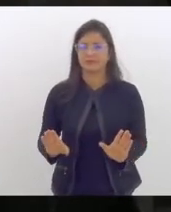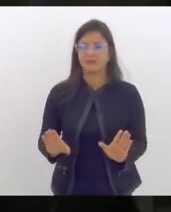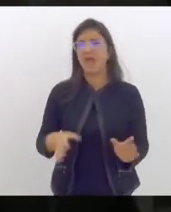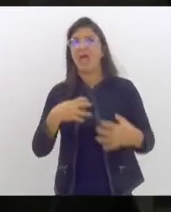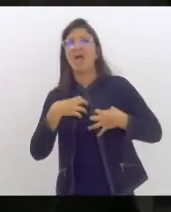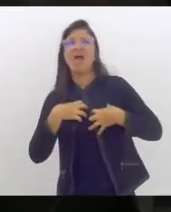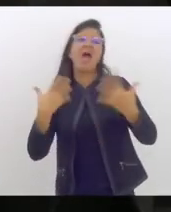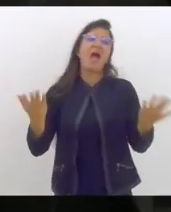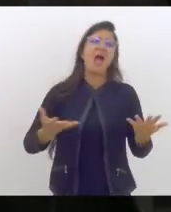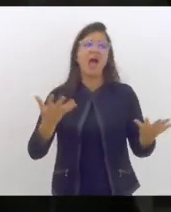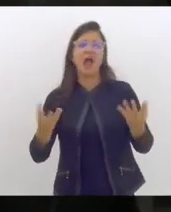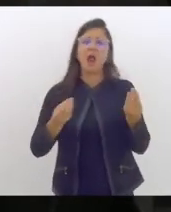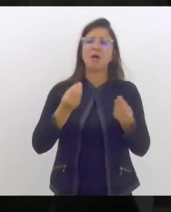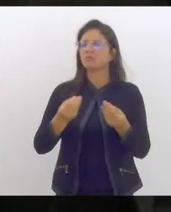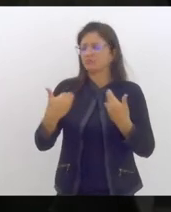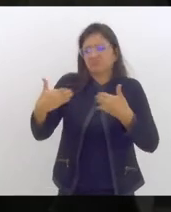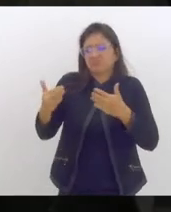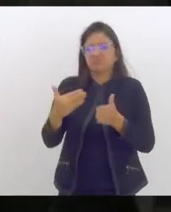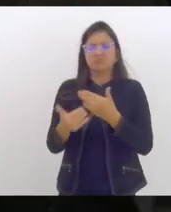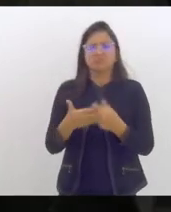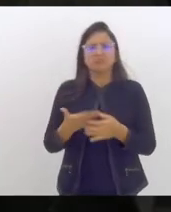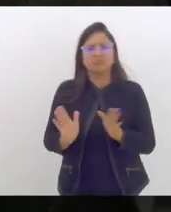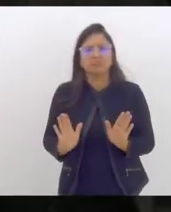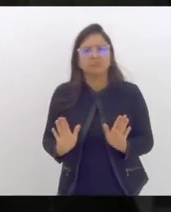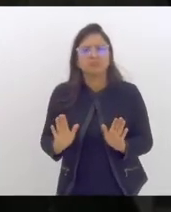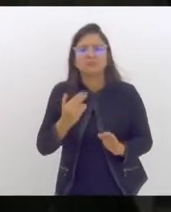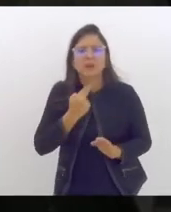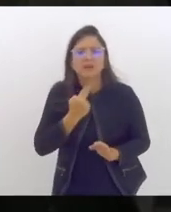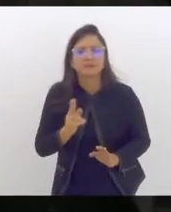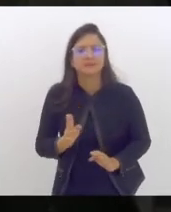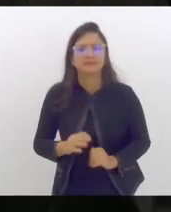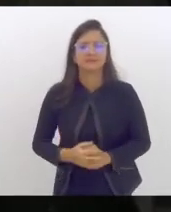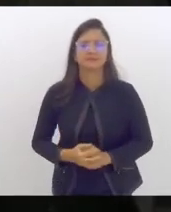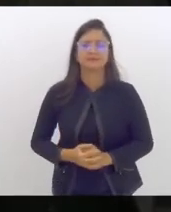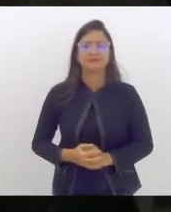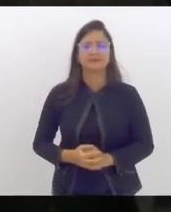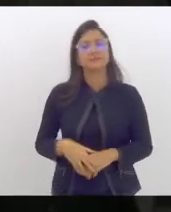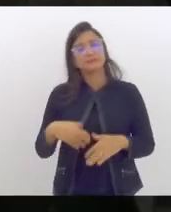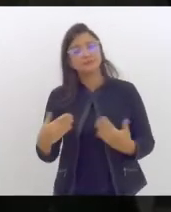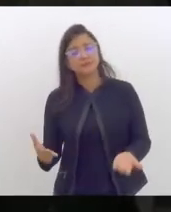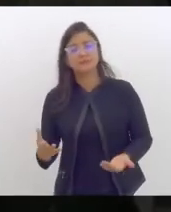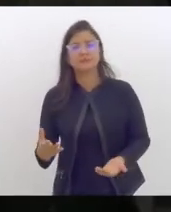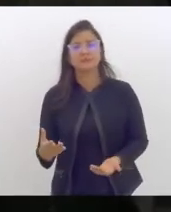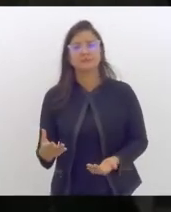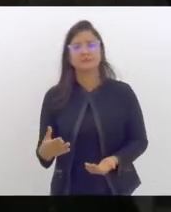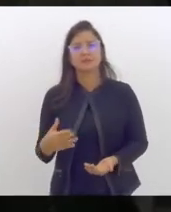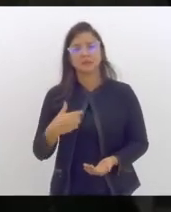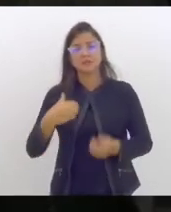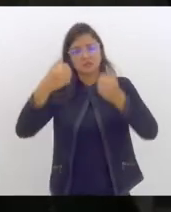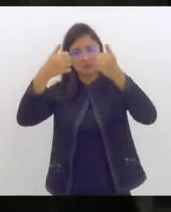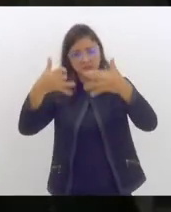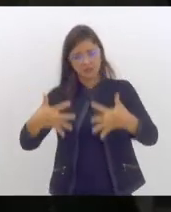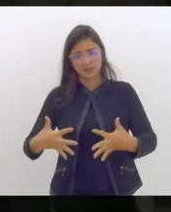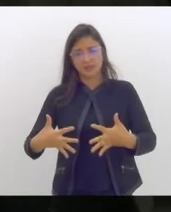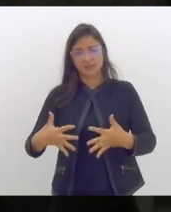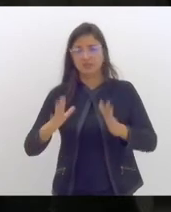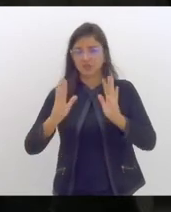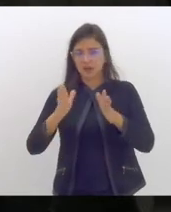doer. Então, senhora presidente, essa é a primeira parte. Acho que